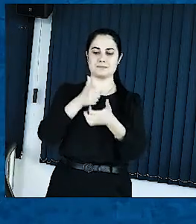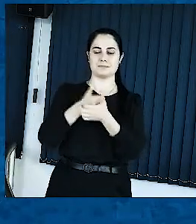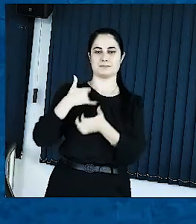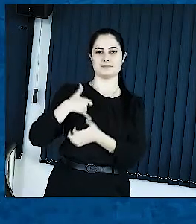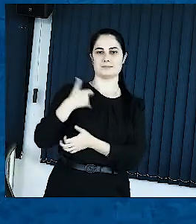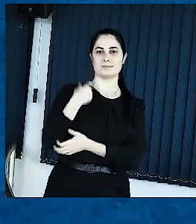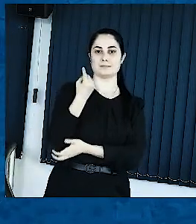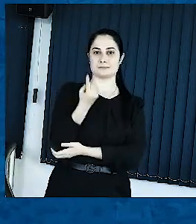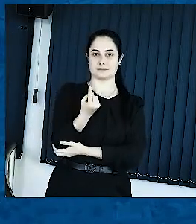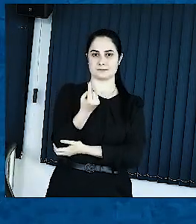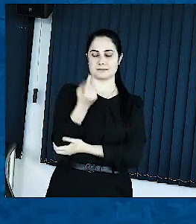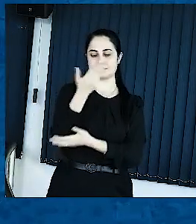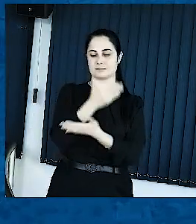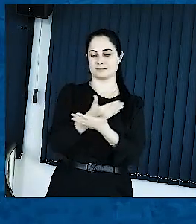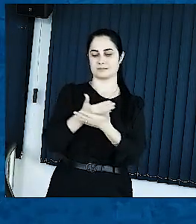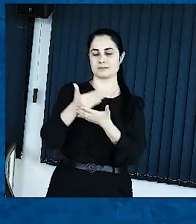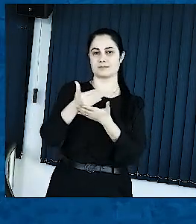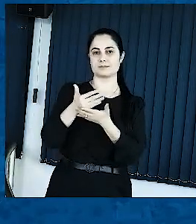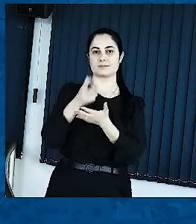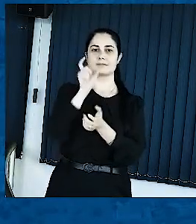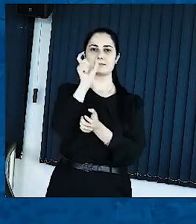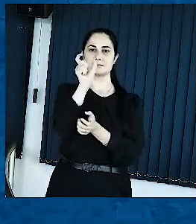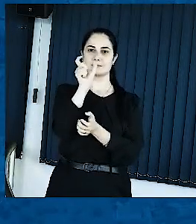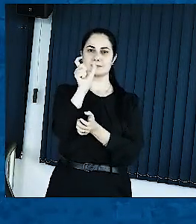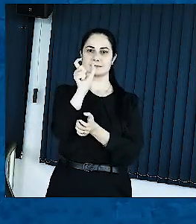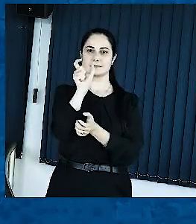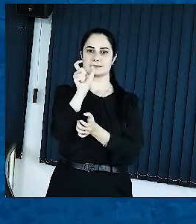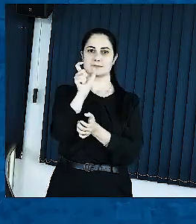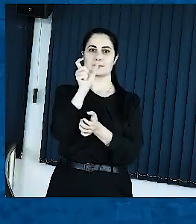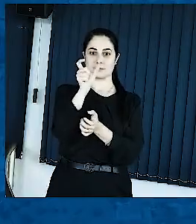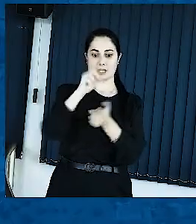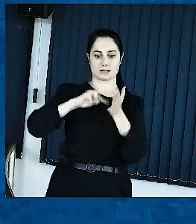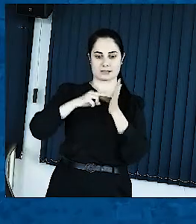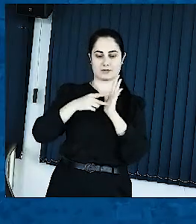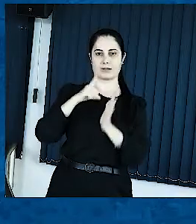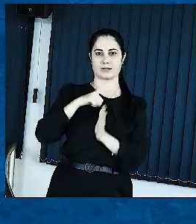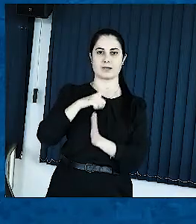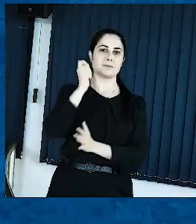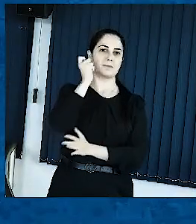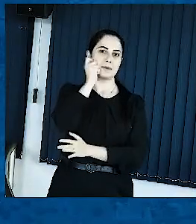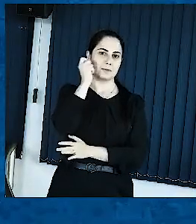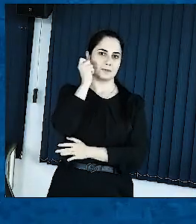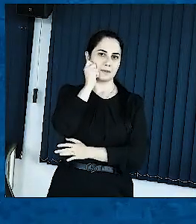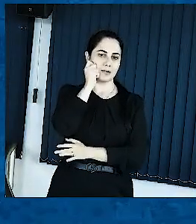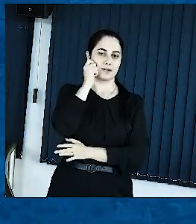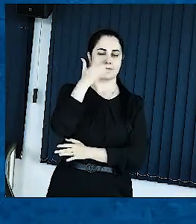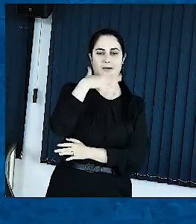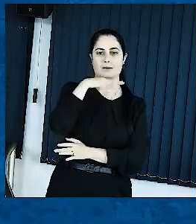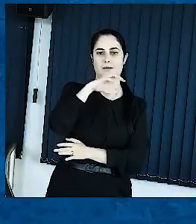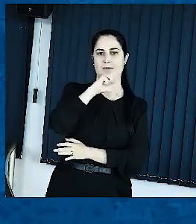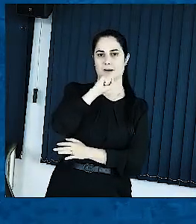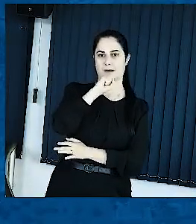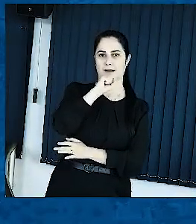criança começa a falar alguma palavrinha já com significado, mamãe,